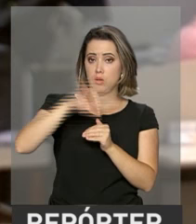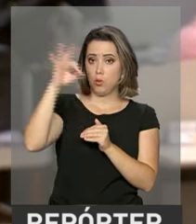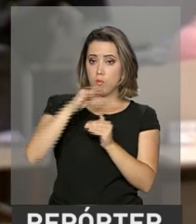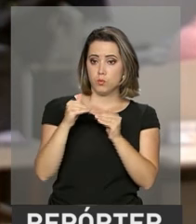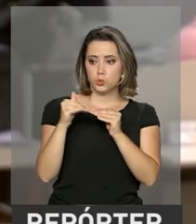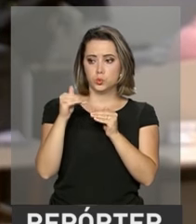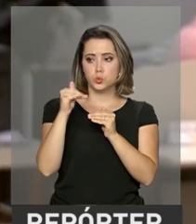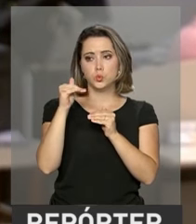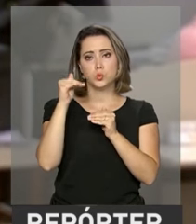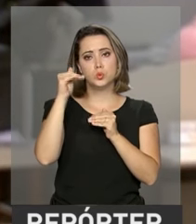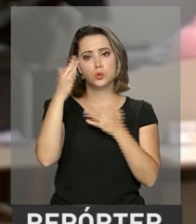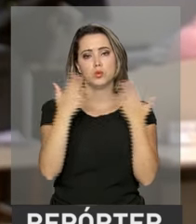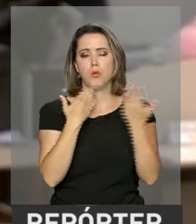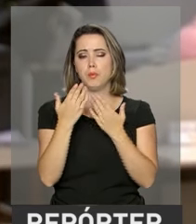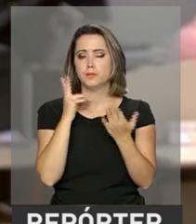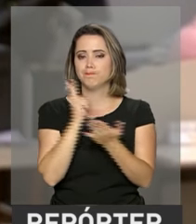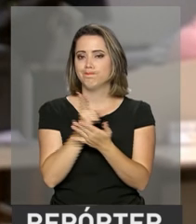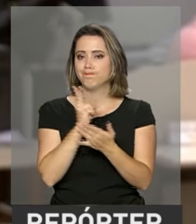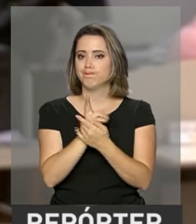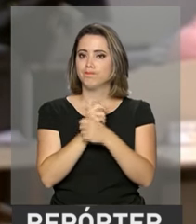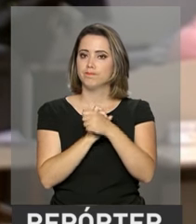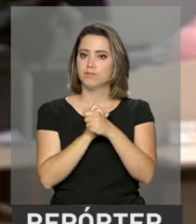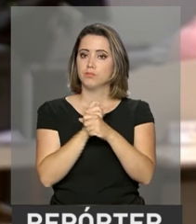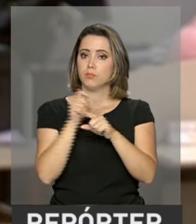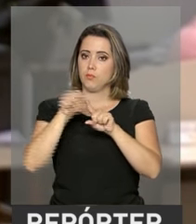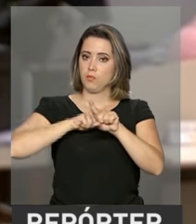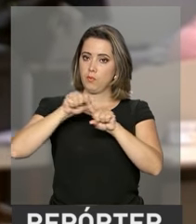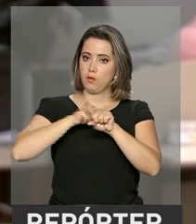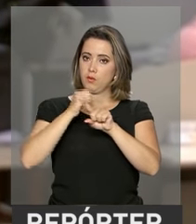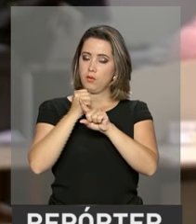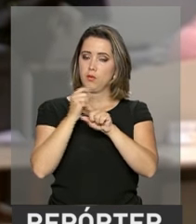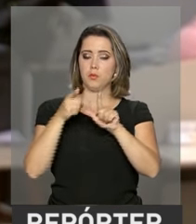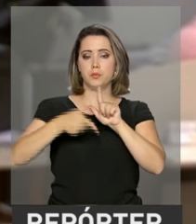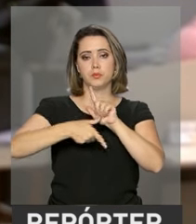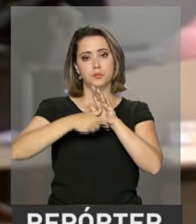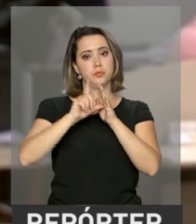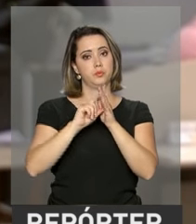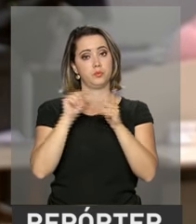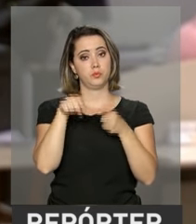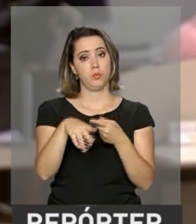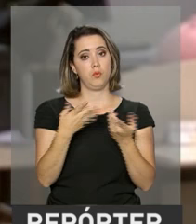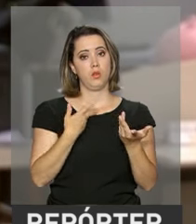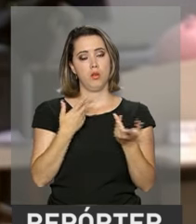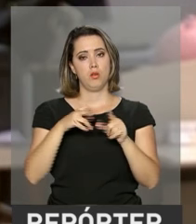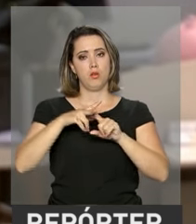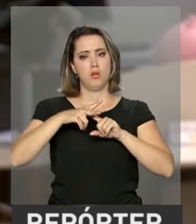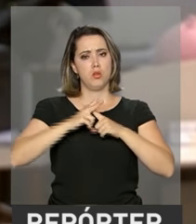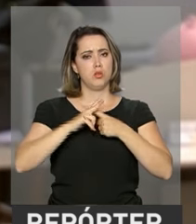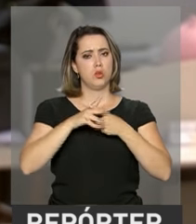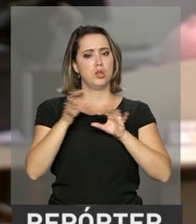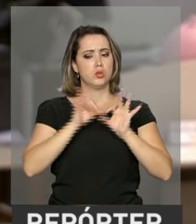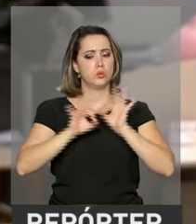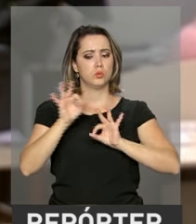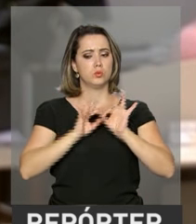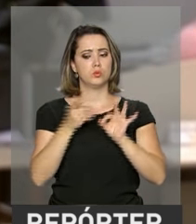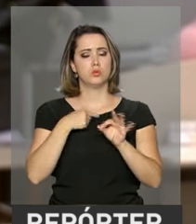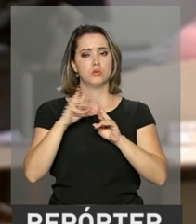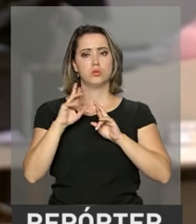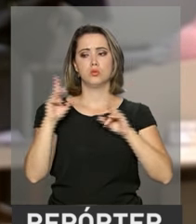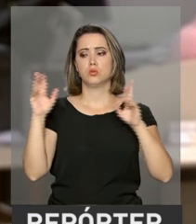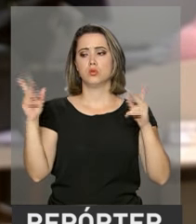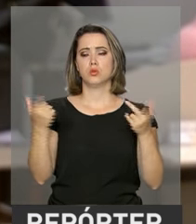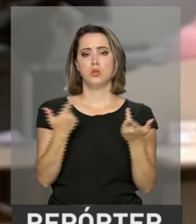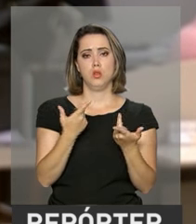na comparação com o mês anterior. Os dados estão com ajuste sazonal para evitar as influências que diferentes épocas do ano